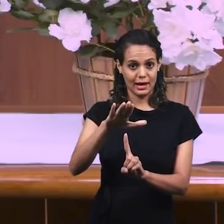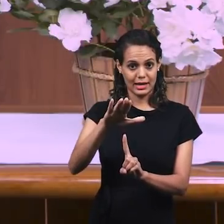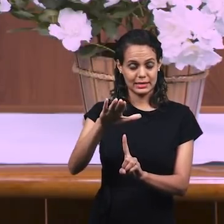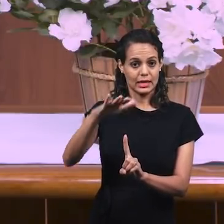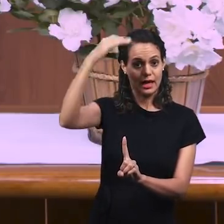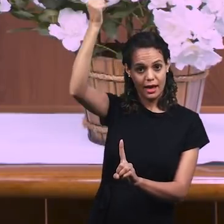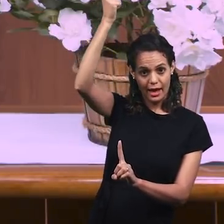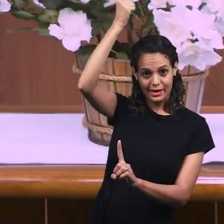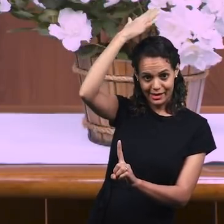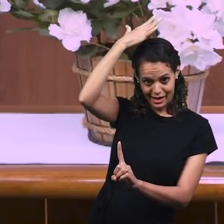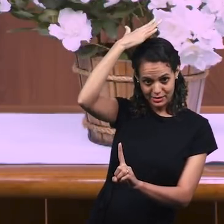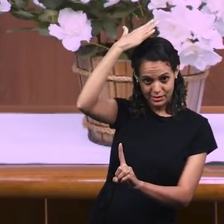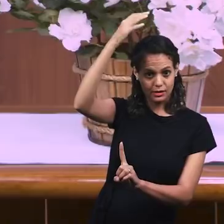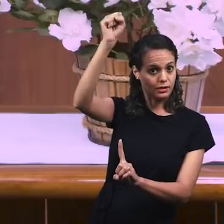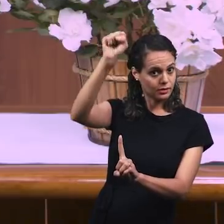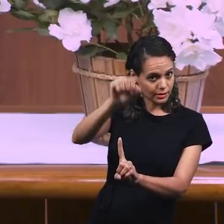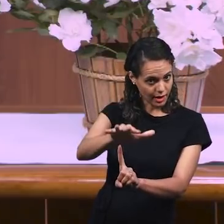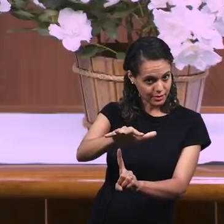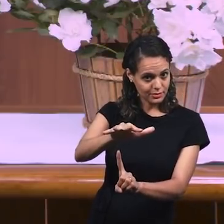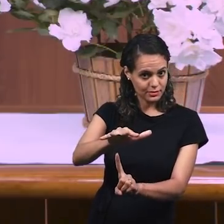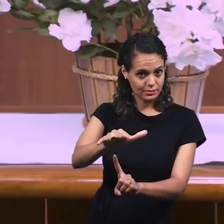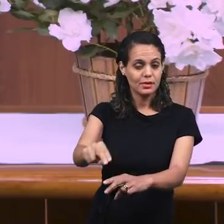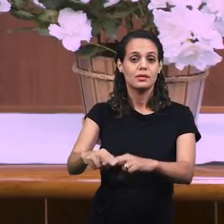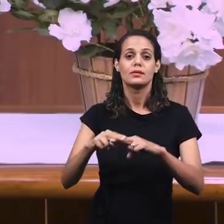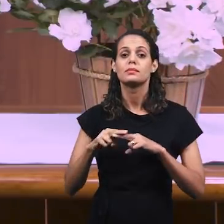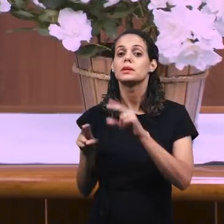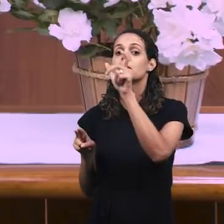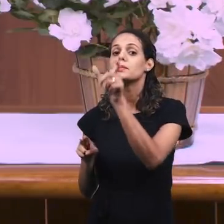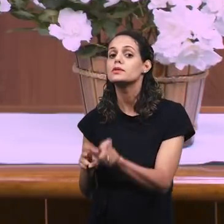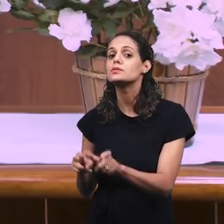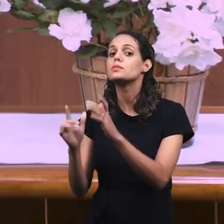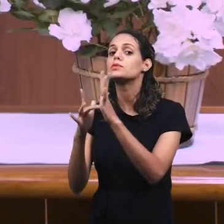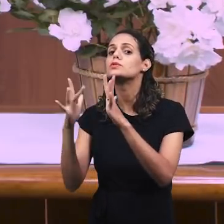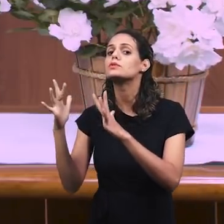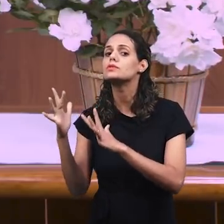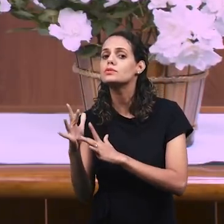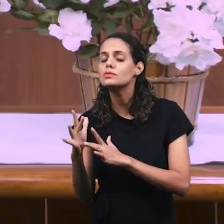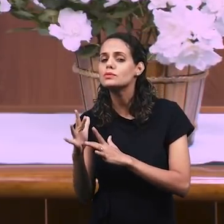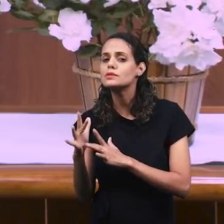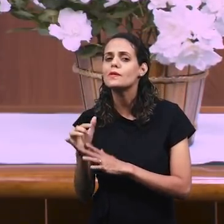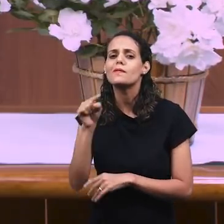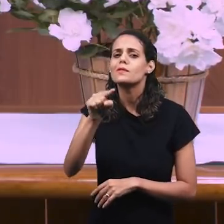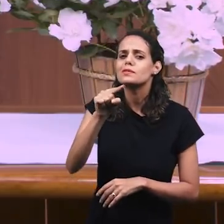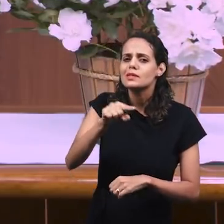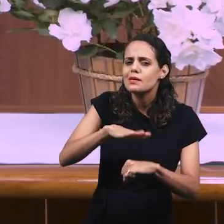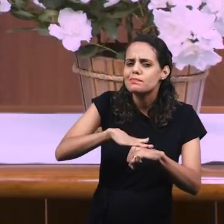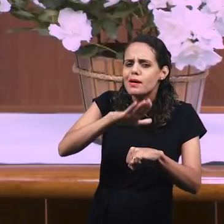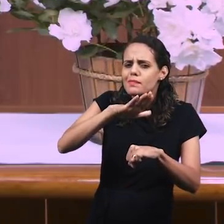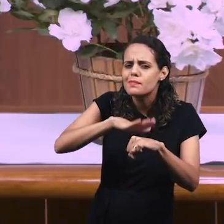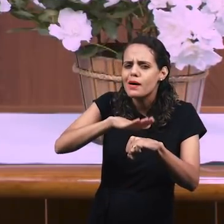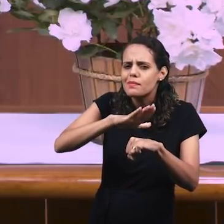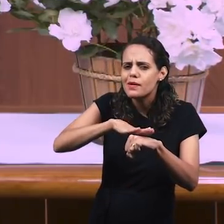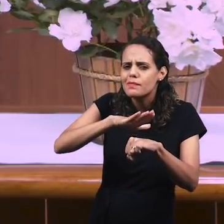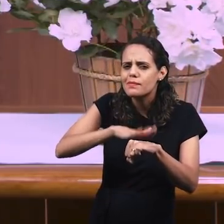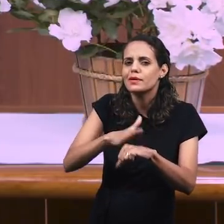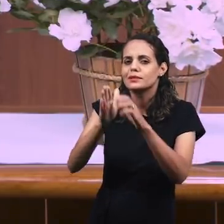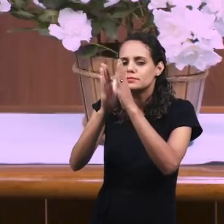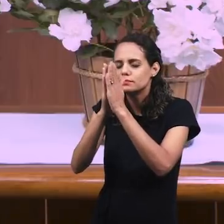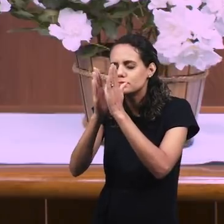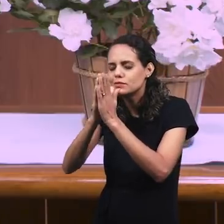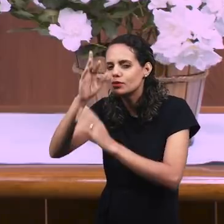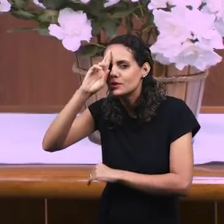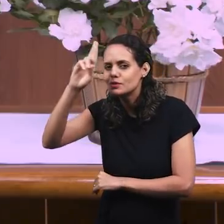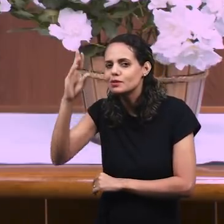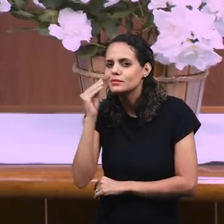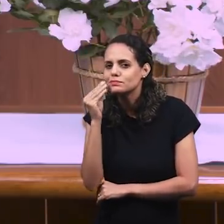é dada, ela foi dada através de Jesus. Mas o quanto você tem dela é o